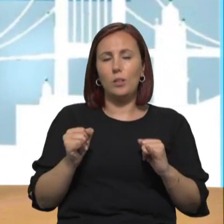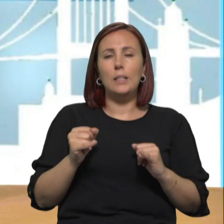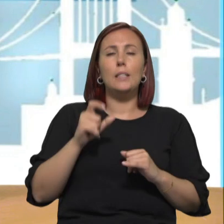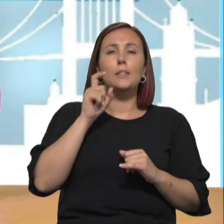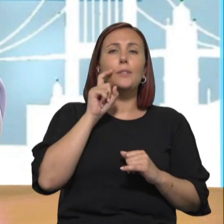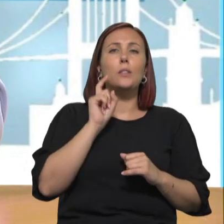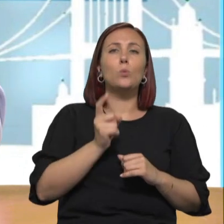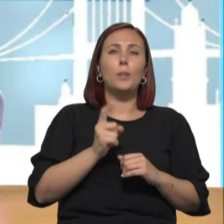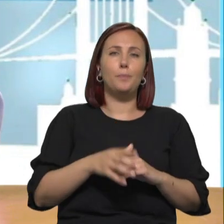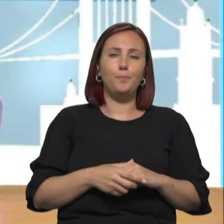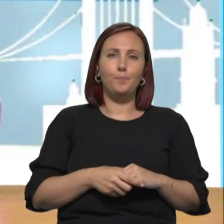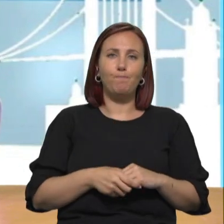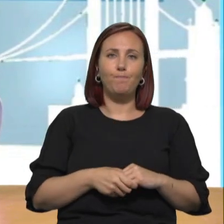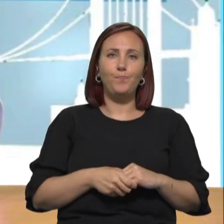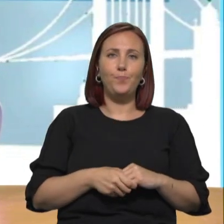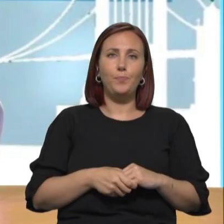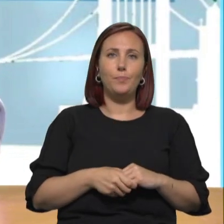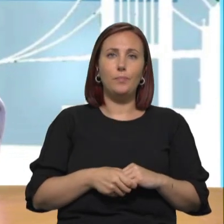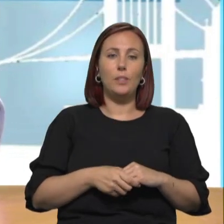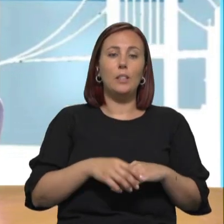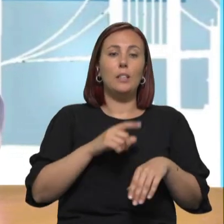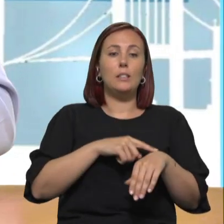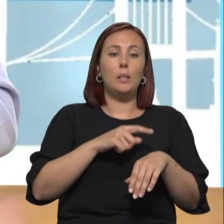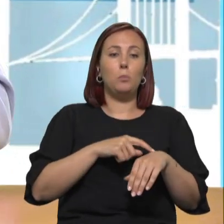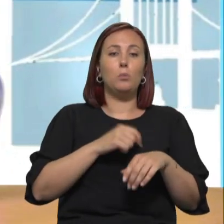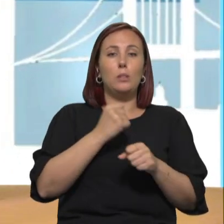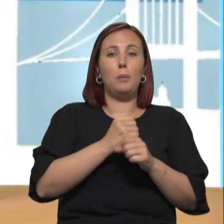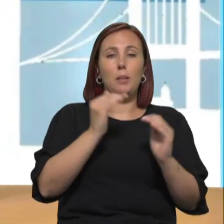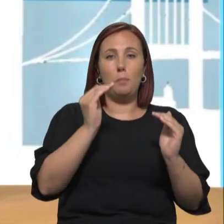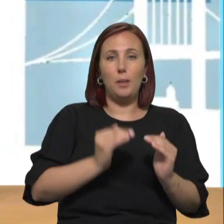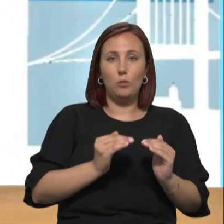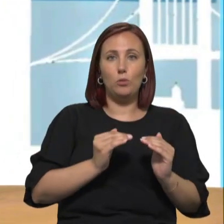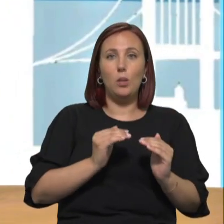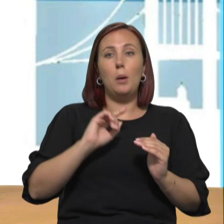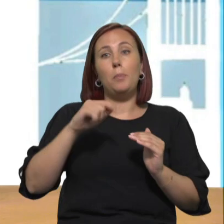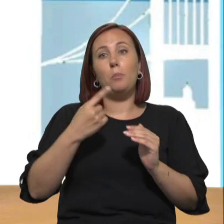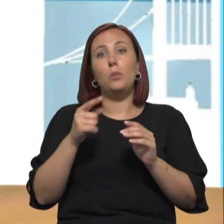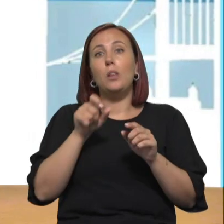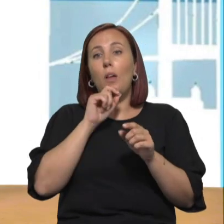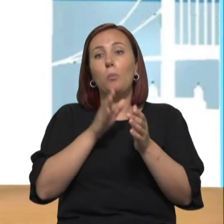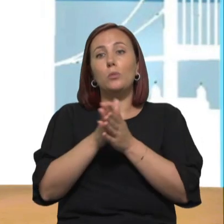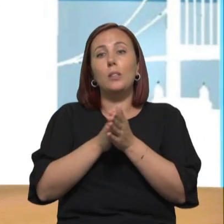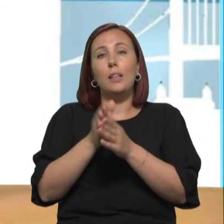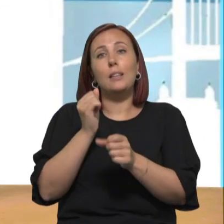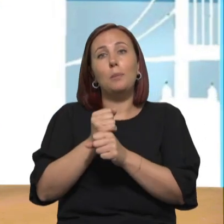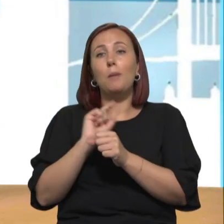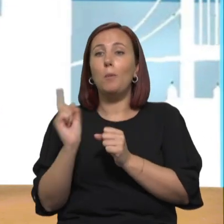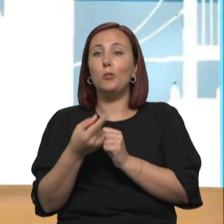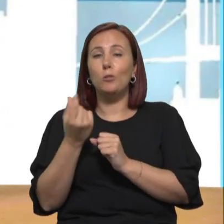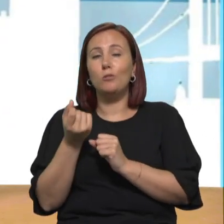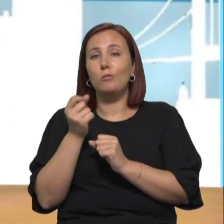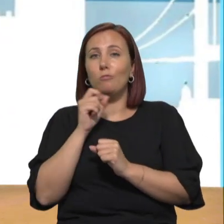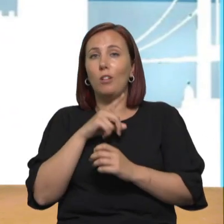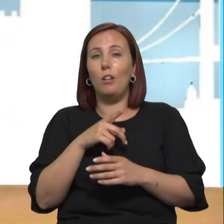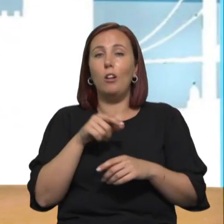defendemos menos tempo de trabalho para haver trabalho para todos. Nós estamos hoje